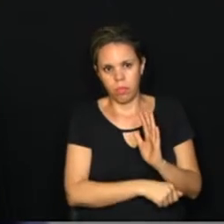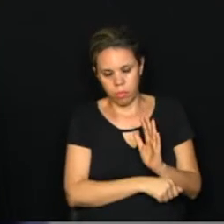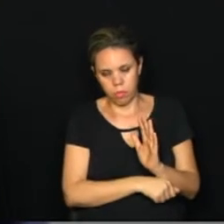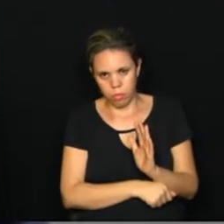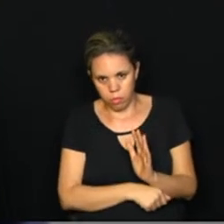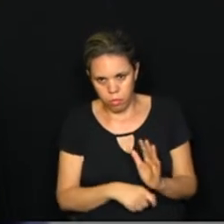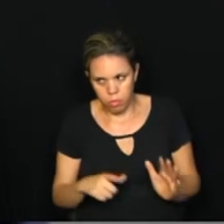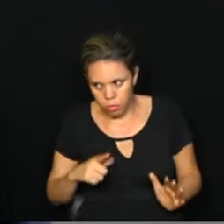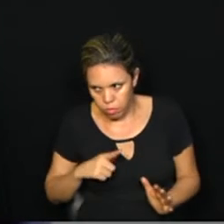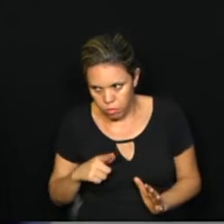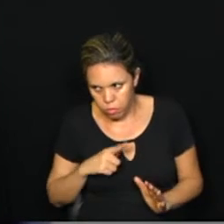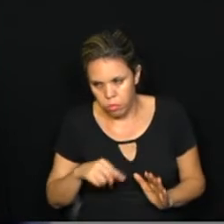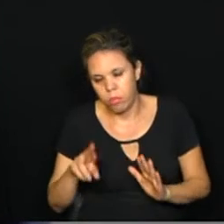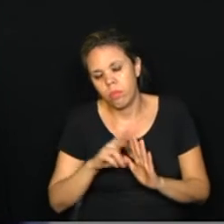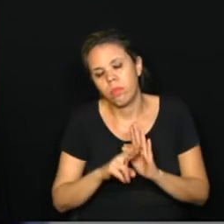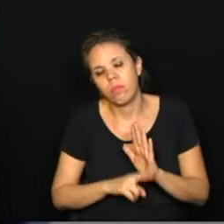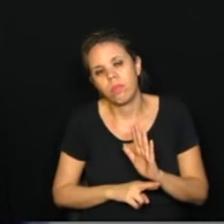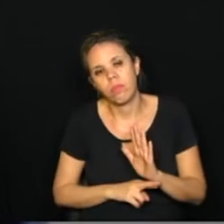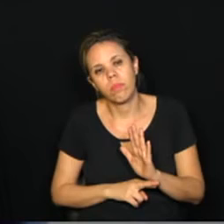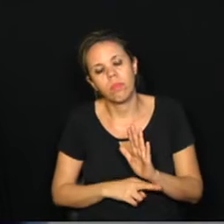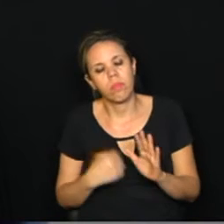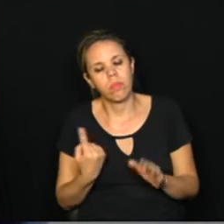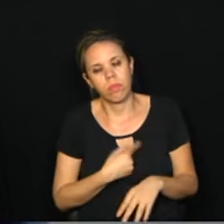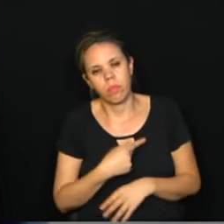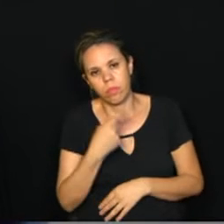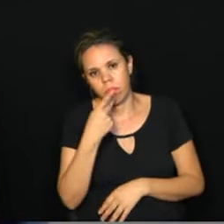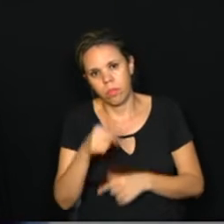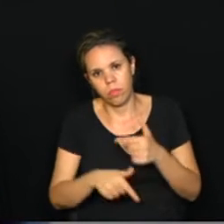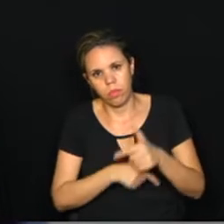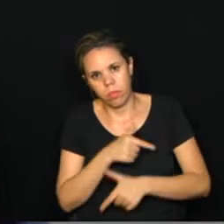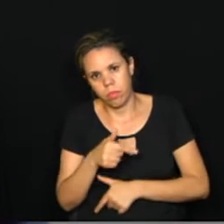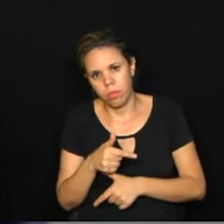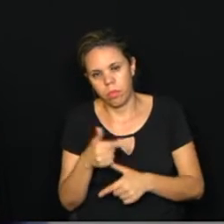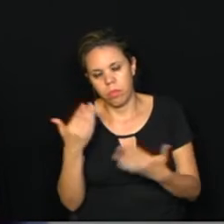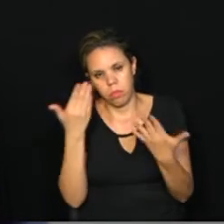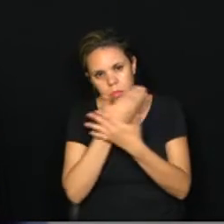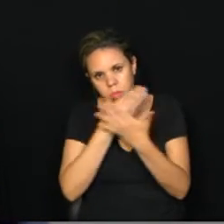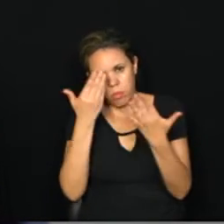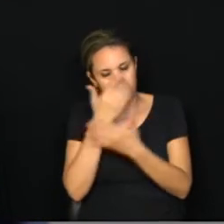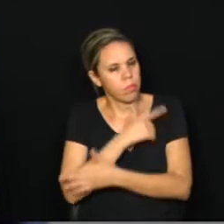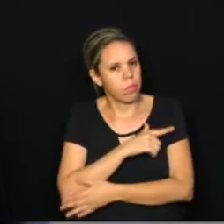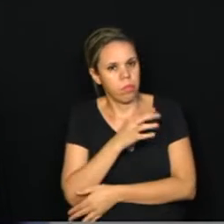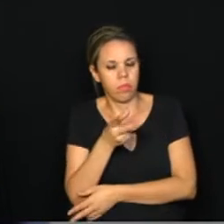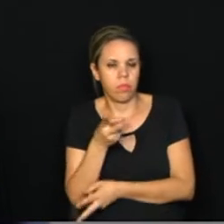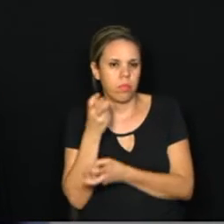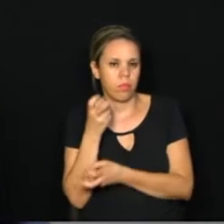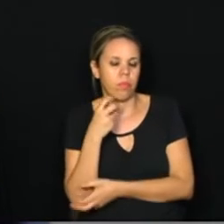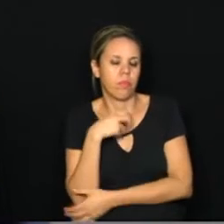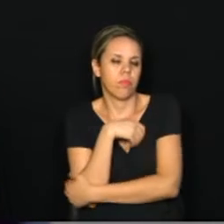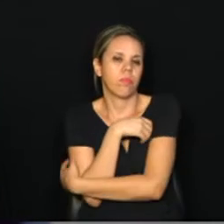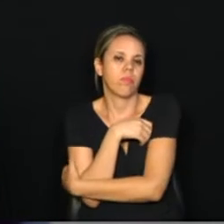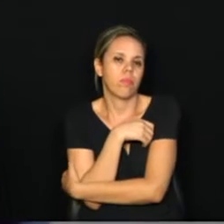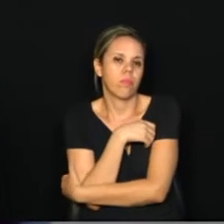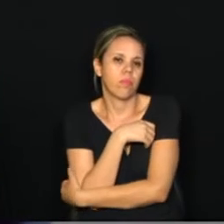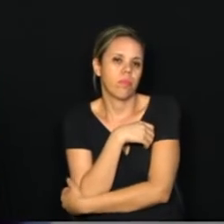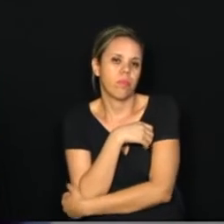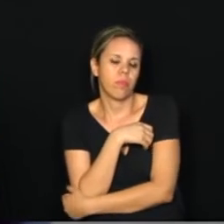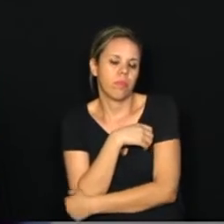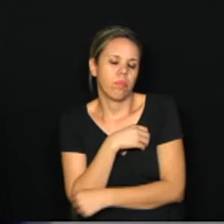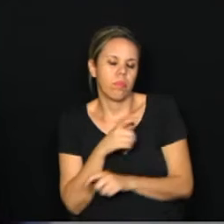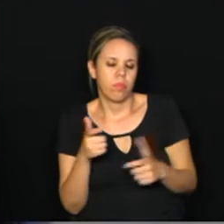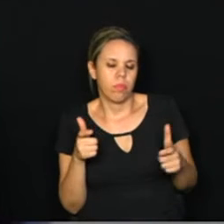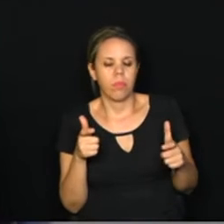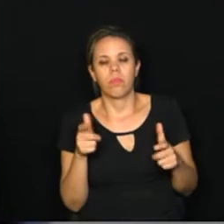haja esses parâmetros, e é o que nós chamamos, o nosso trabalho ele é invisível, você não consegue ter a dimensão